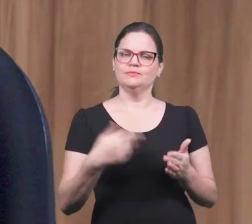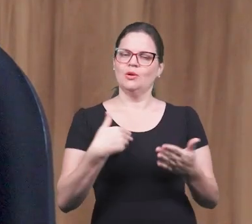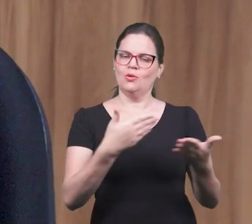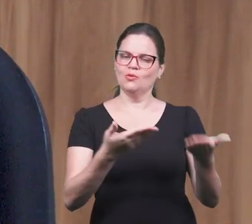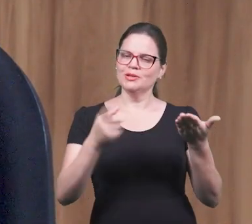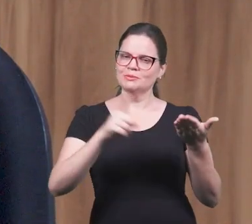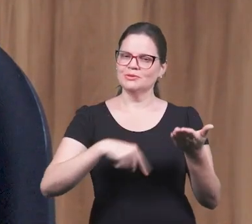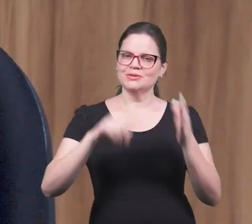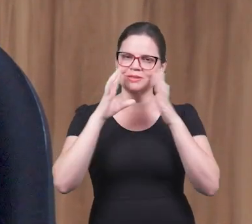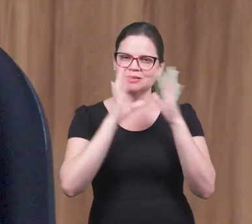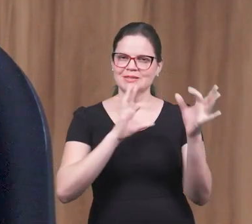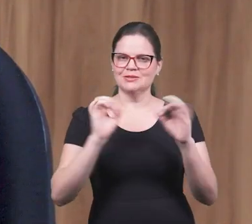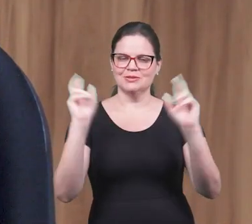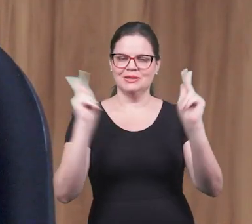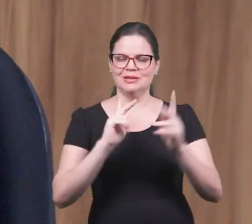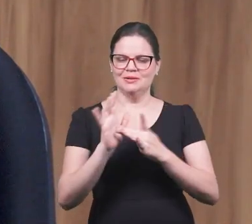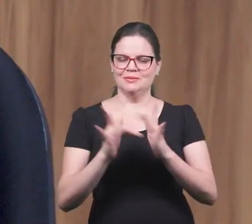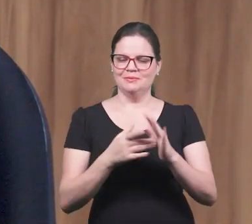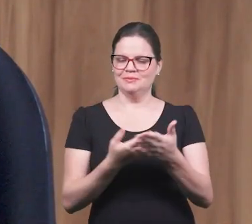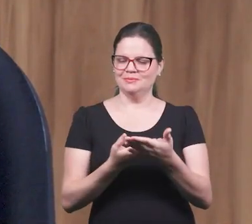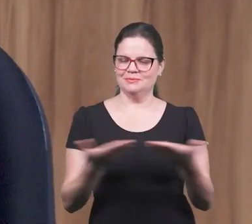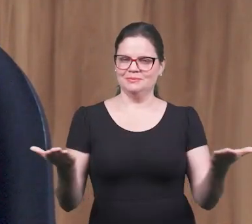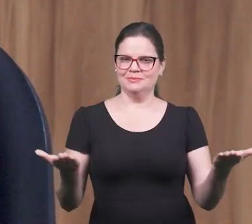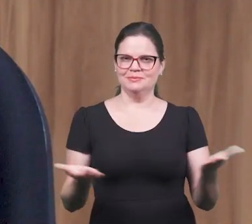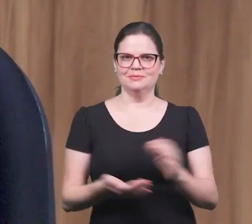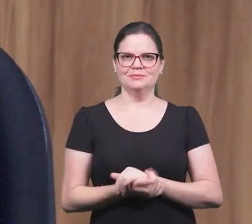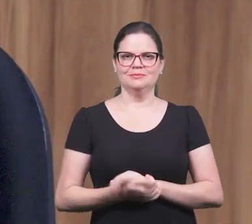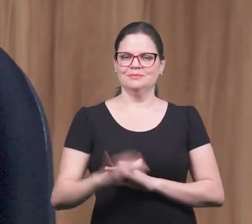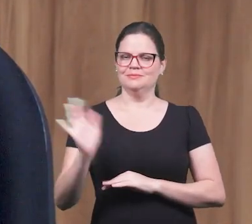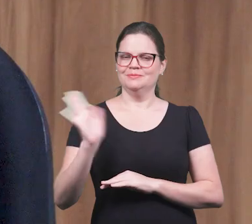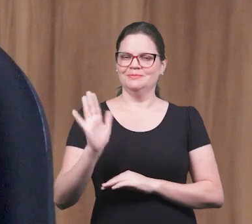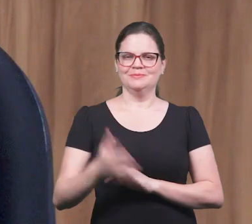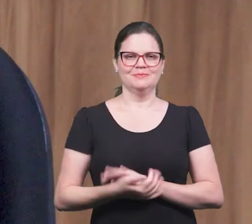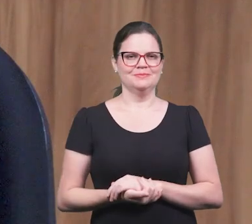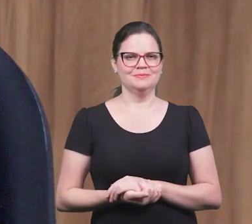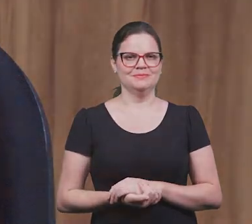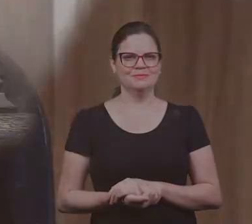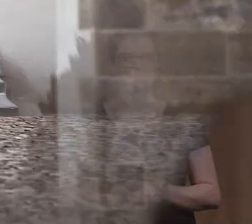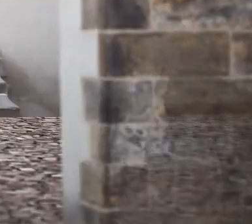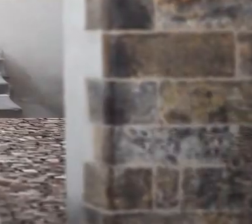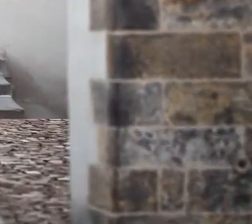conosco, nos acompanhando. A todos, a paz do Senhor, Deus abençoe.